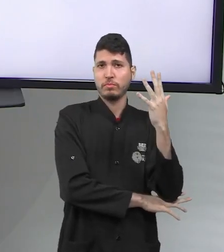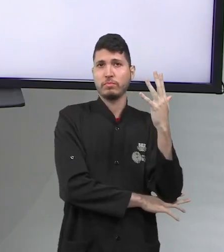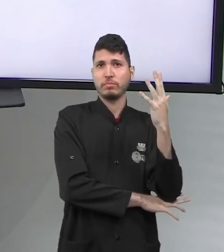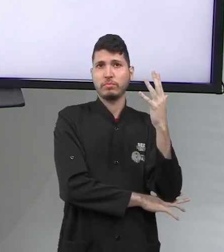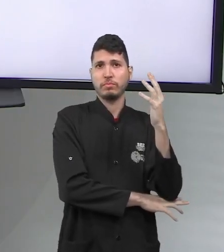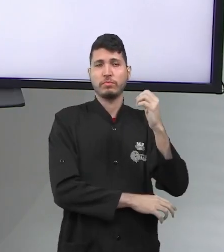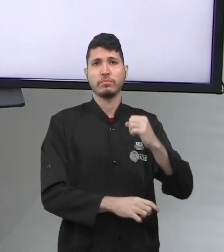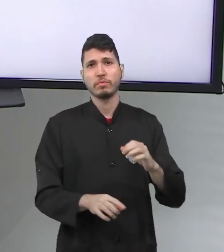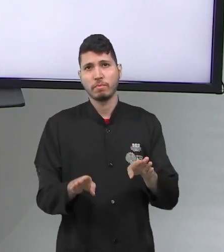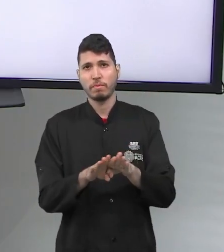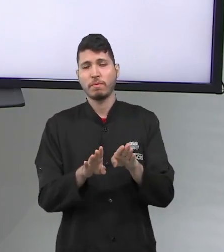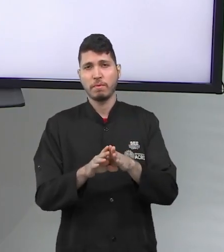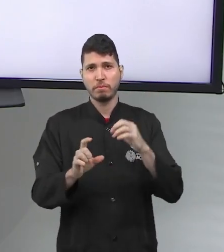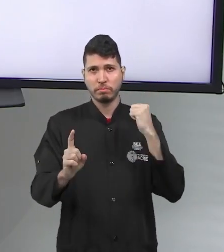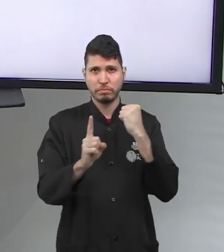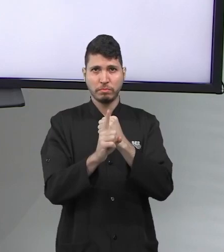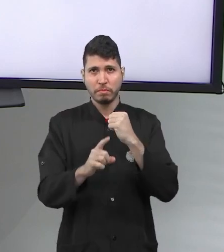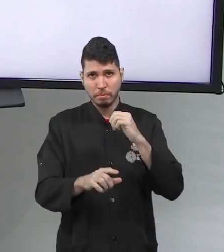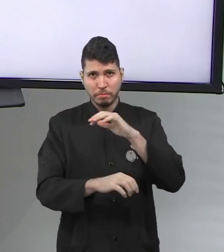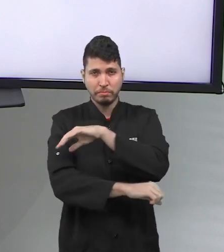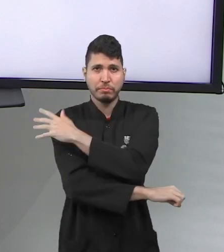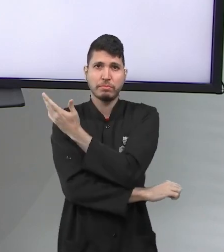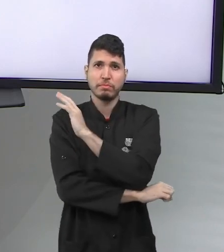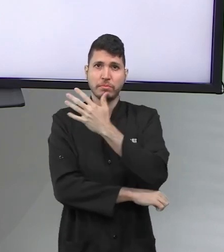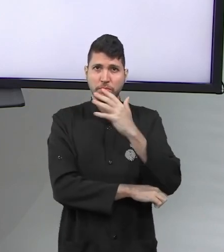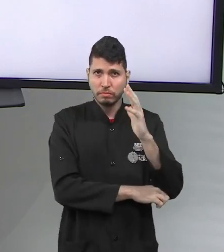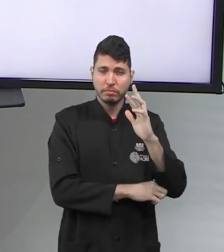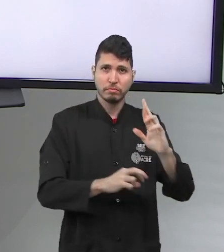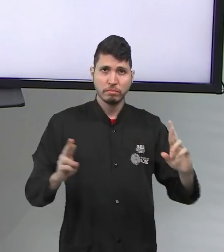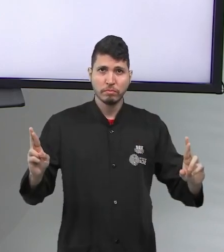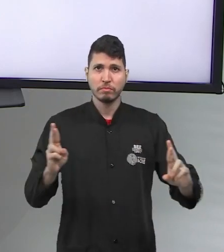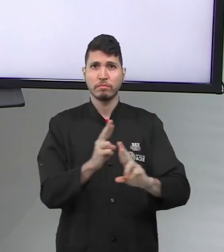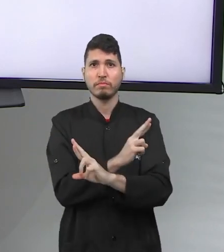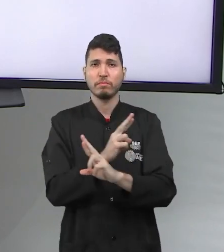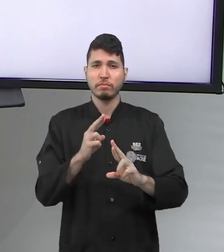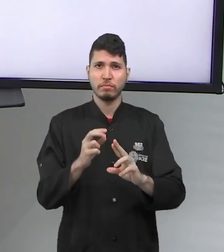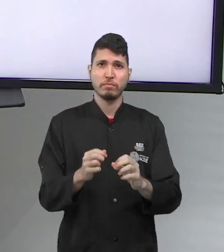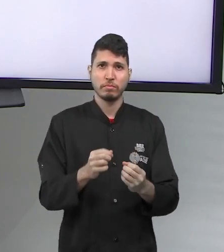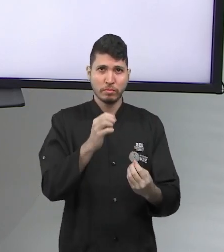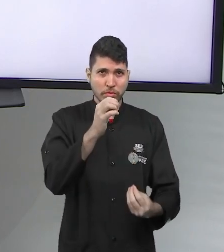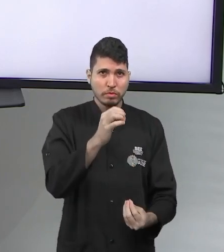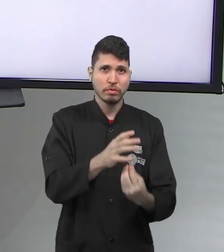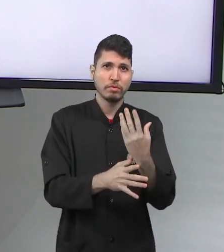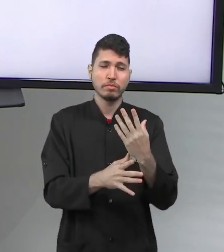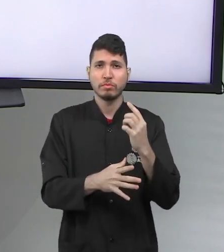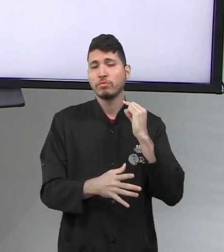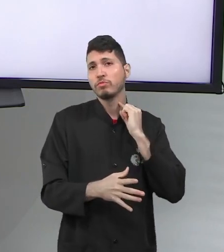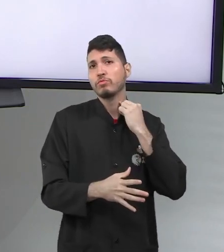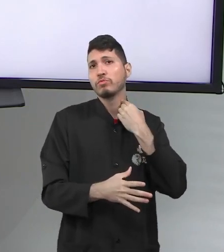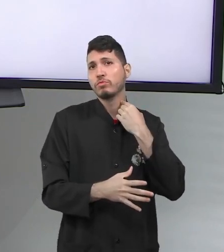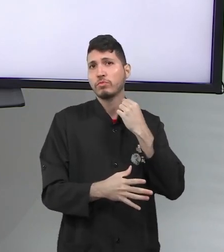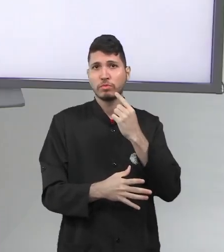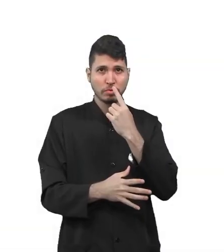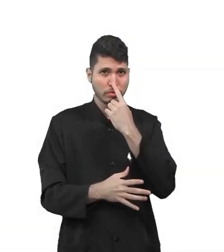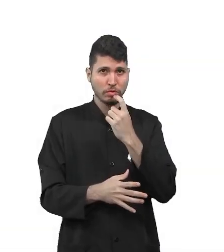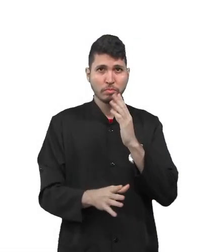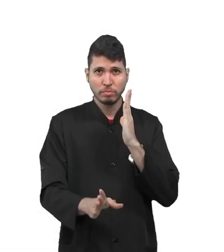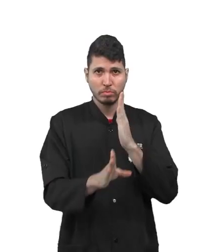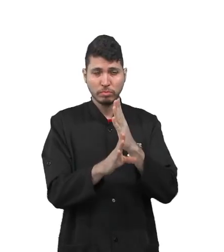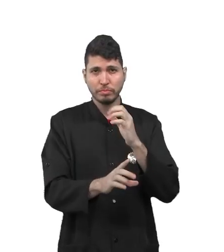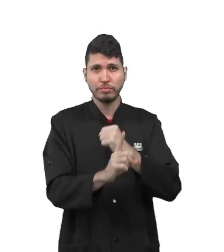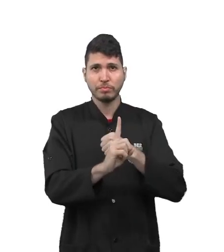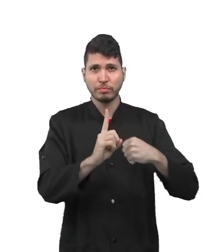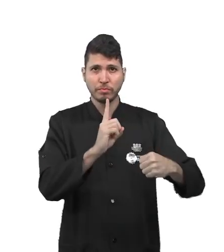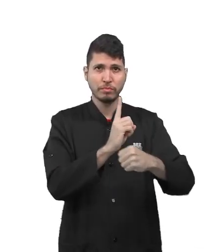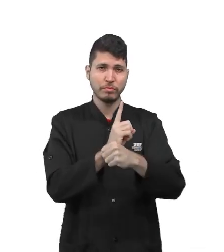o impacto ambiental no que diz respeito à produção de lixo gerado na sociedade. A outra questão